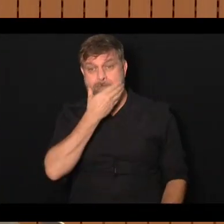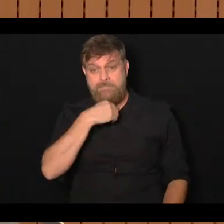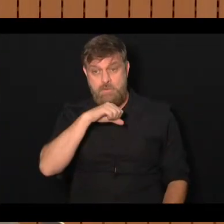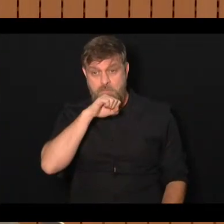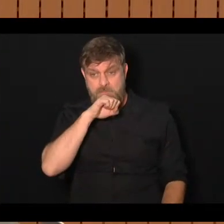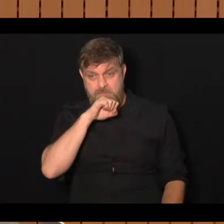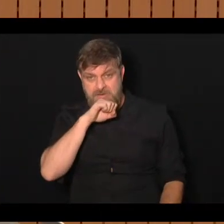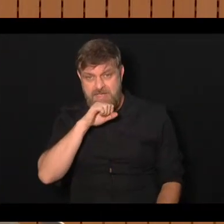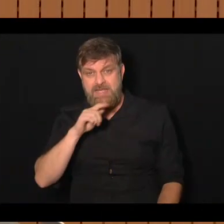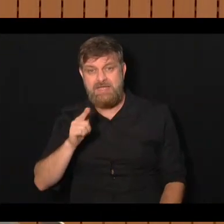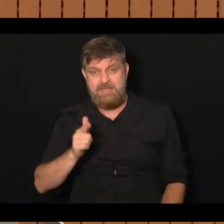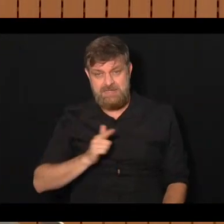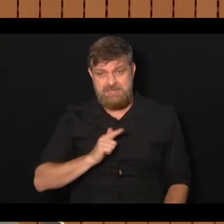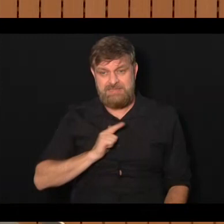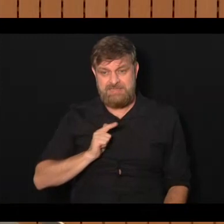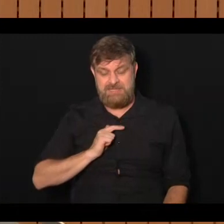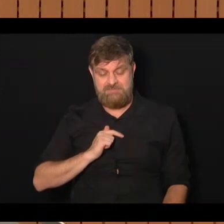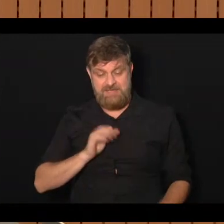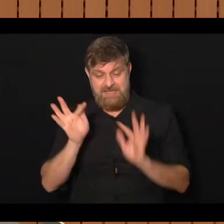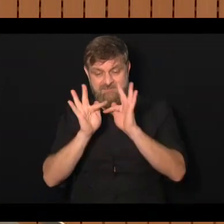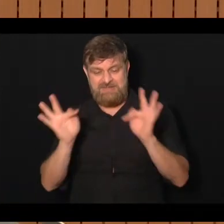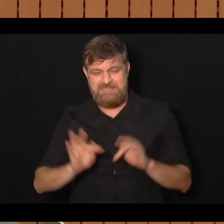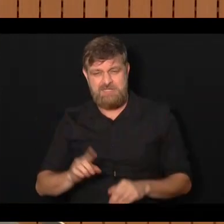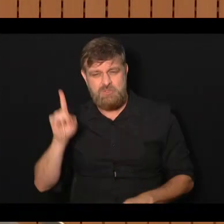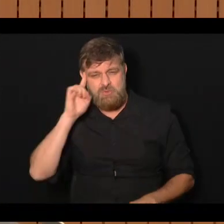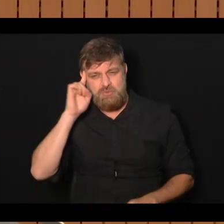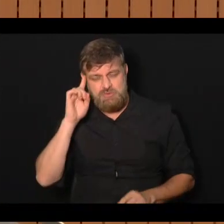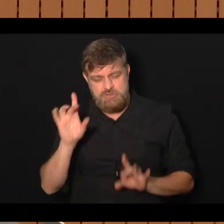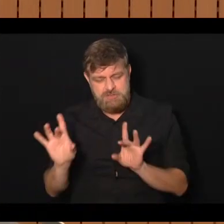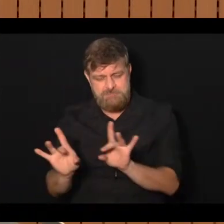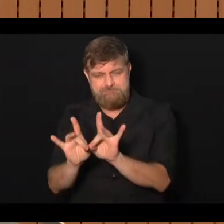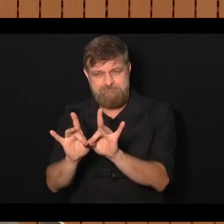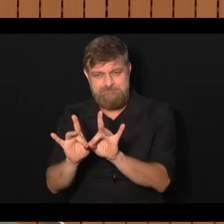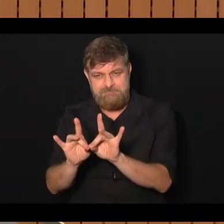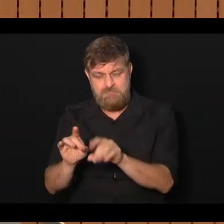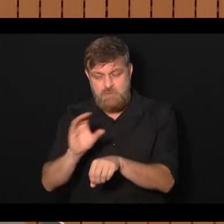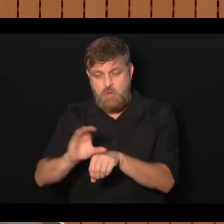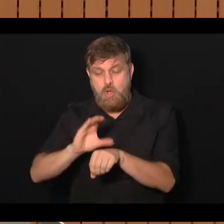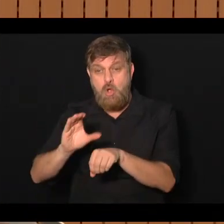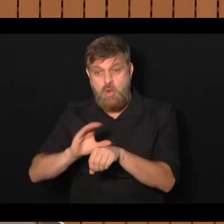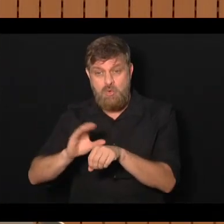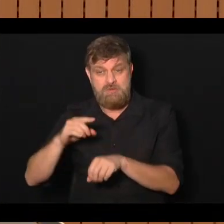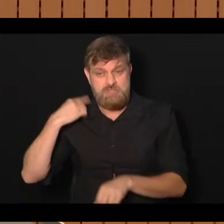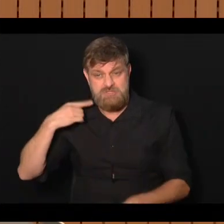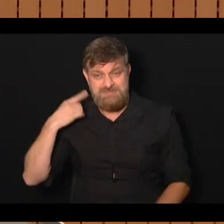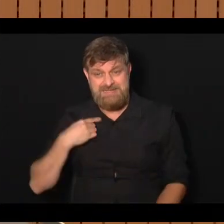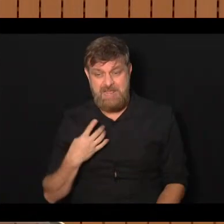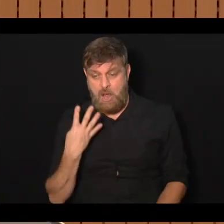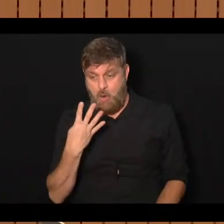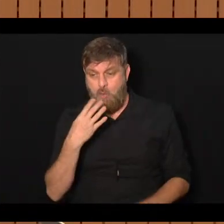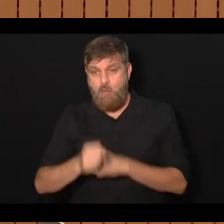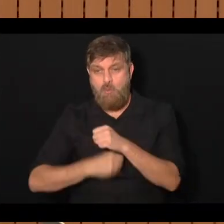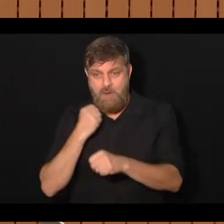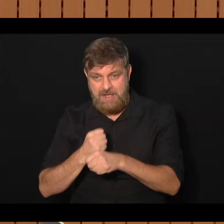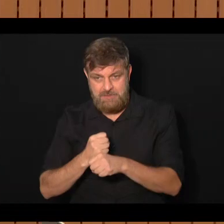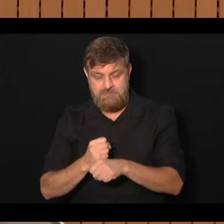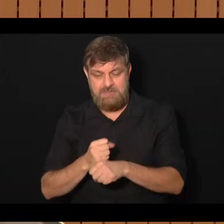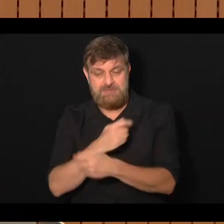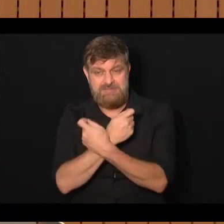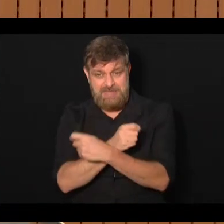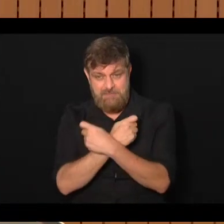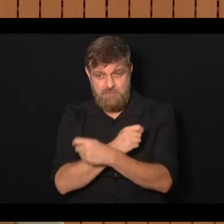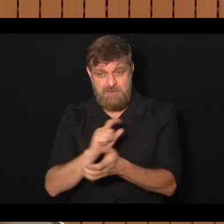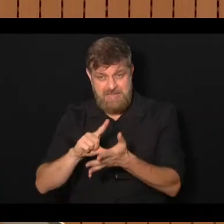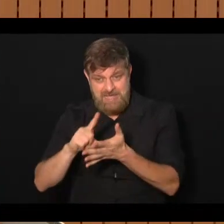Filho, teve o privilégio de conviver diariamente com ele quando cursava direito na PUC durante os 4 anos, e depois